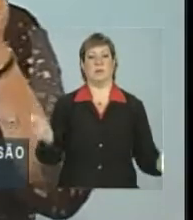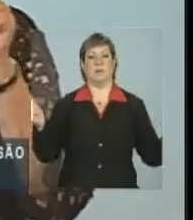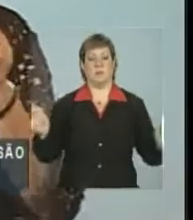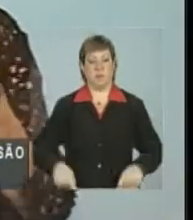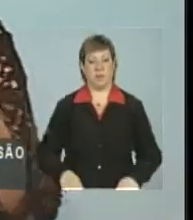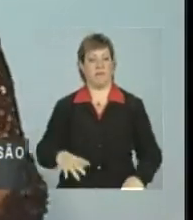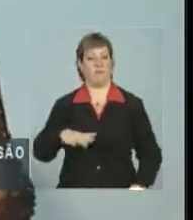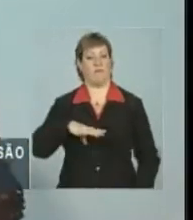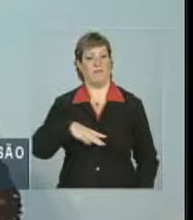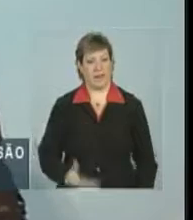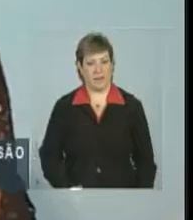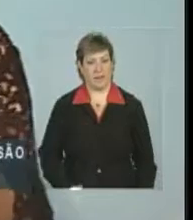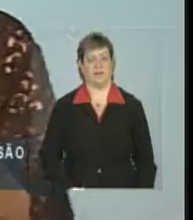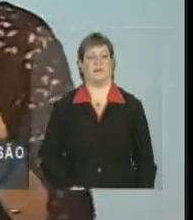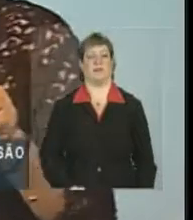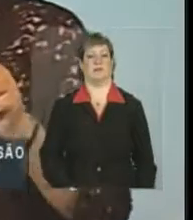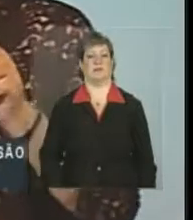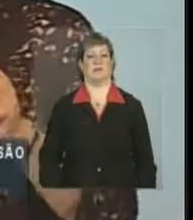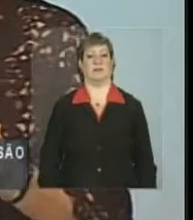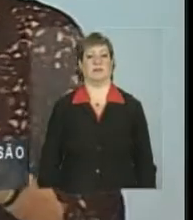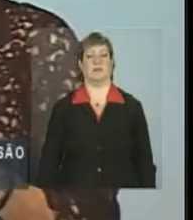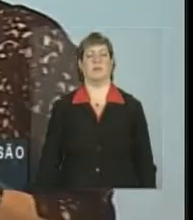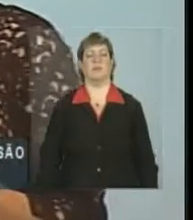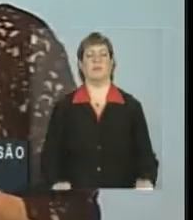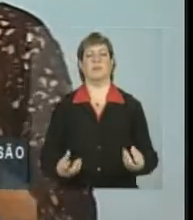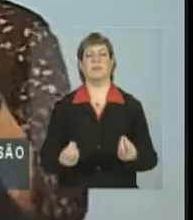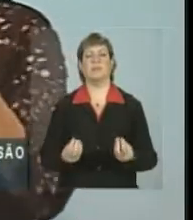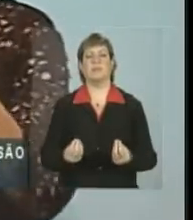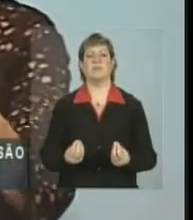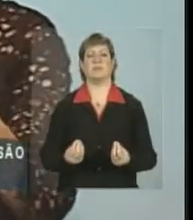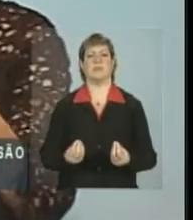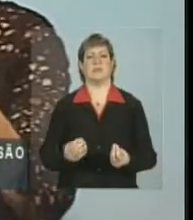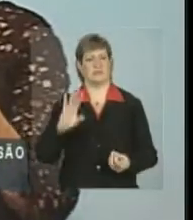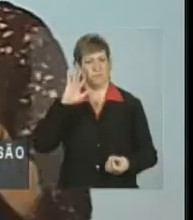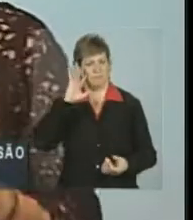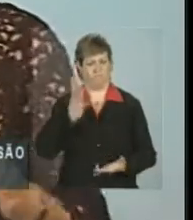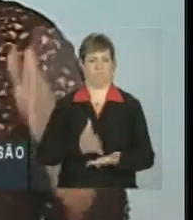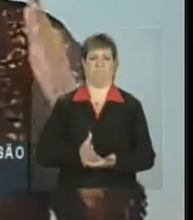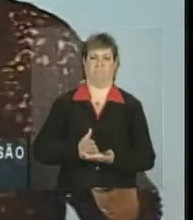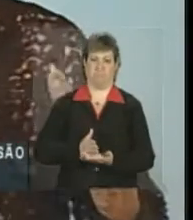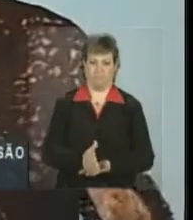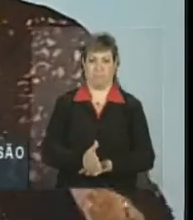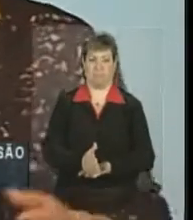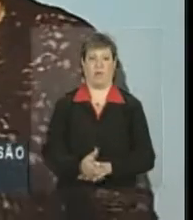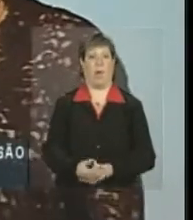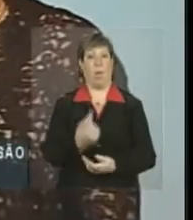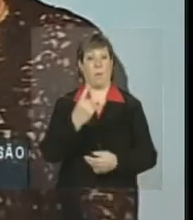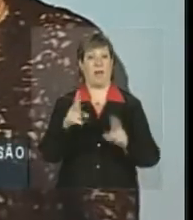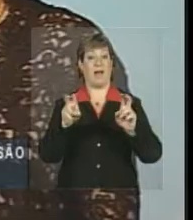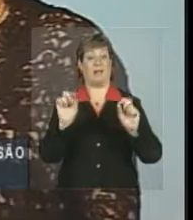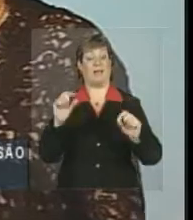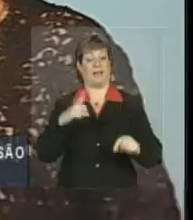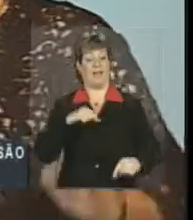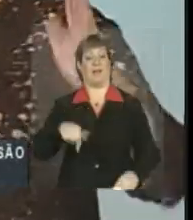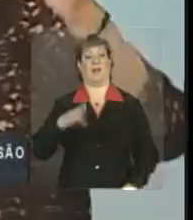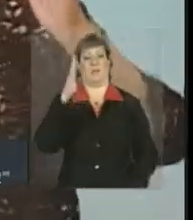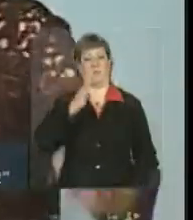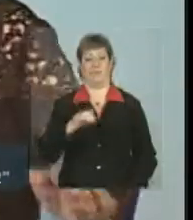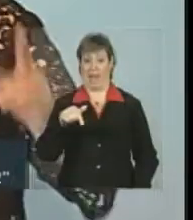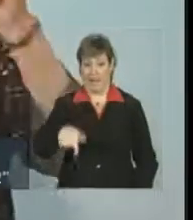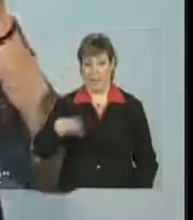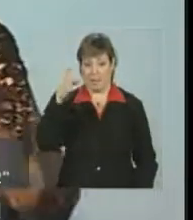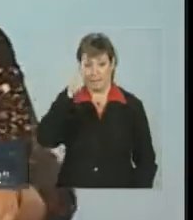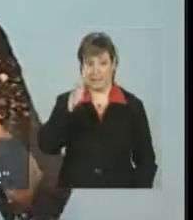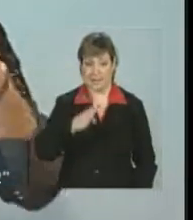pudesse enfrentar com muita determinação uma questão que tem no Brasil. No